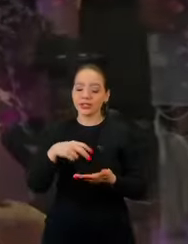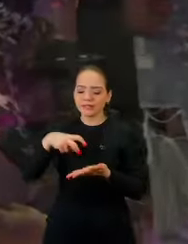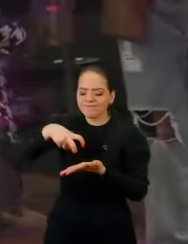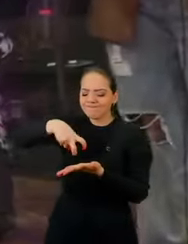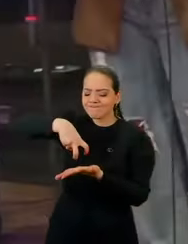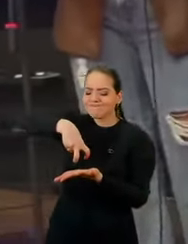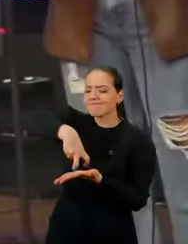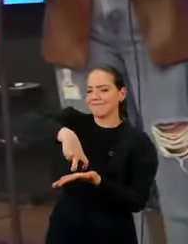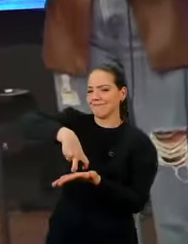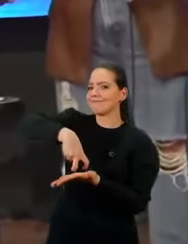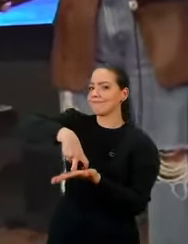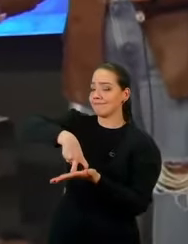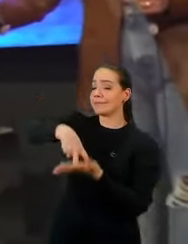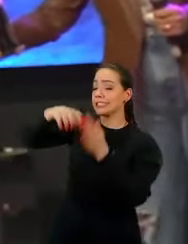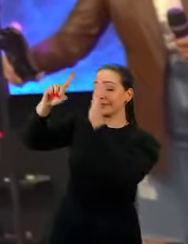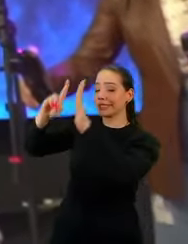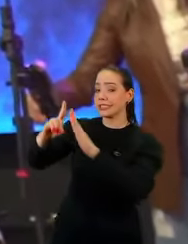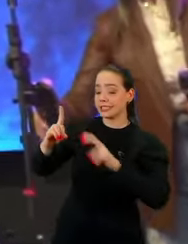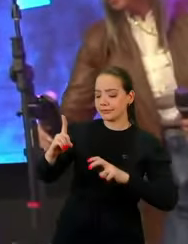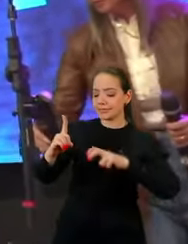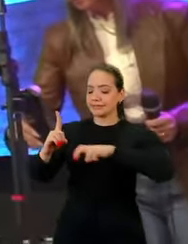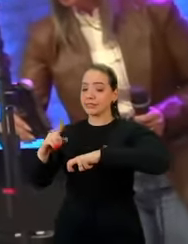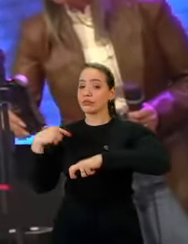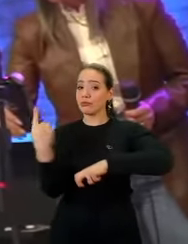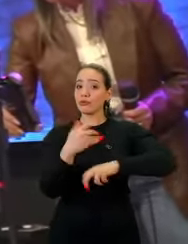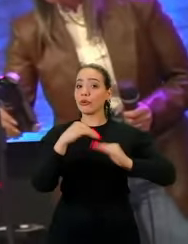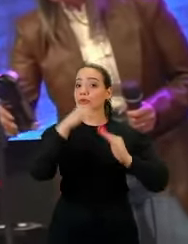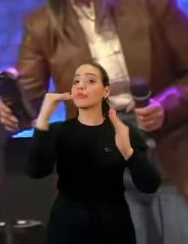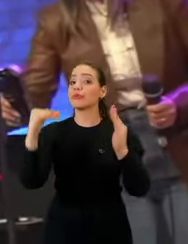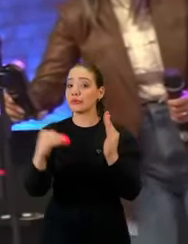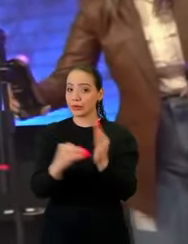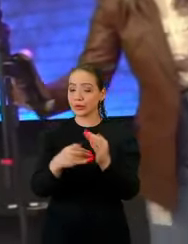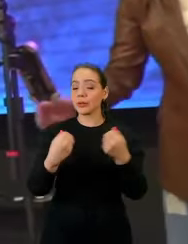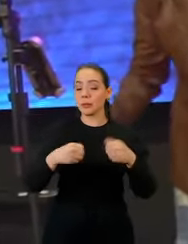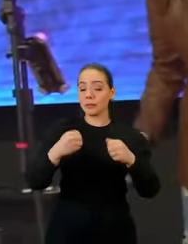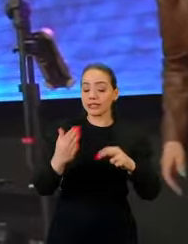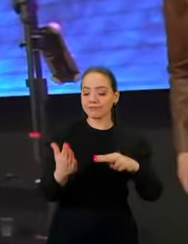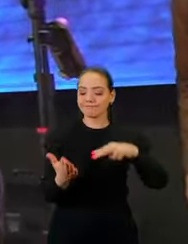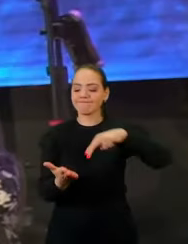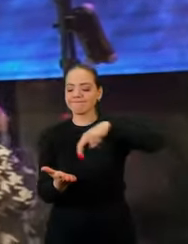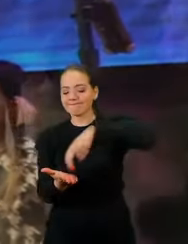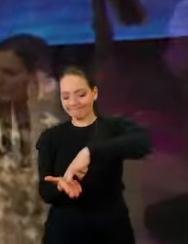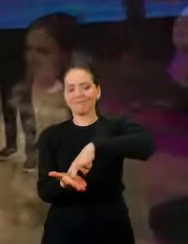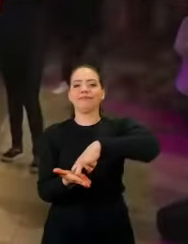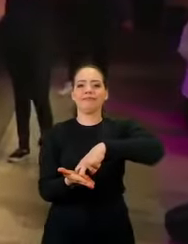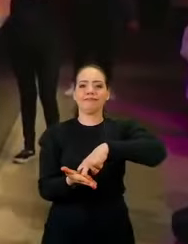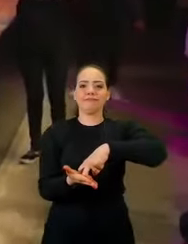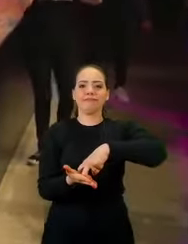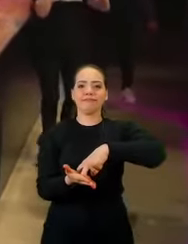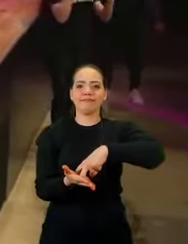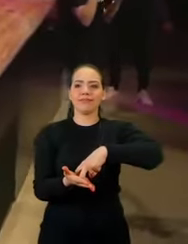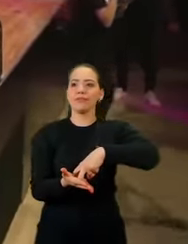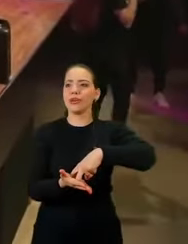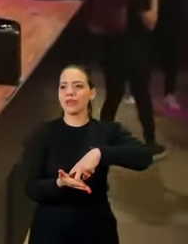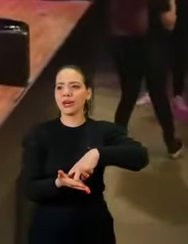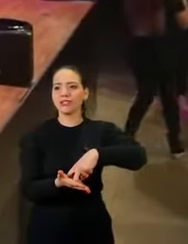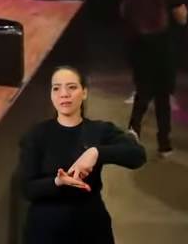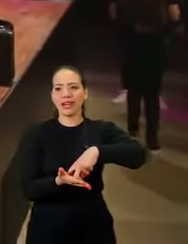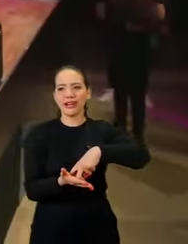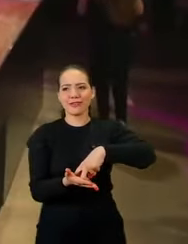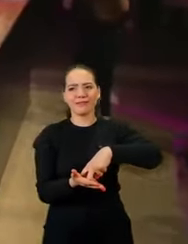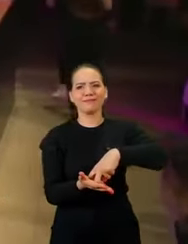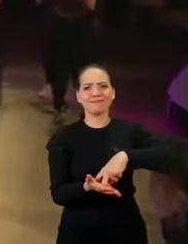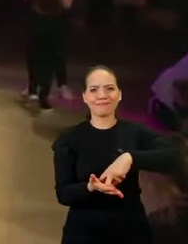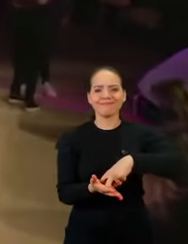vivo. Eu sou uma igreja que tem fama, que tá quente, que é rica, mas eu sou pobre, nua. Eu preciso